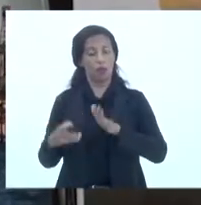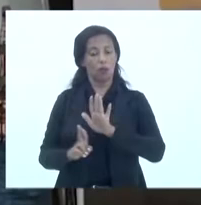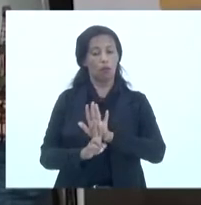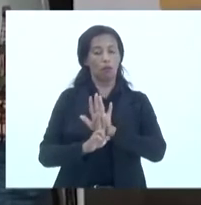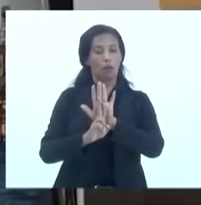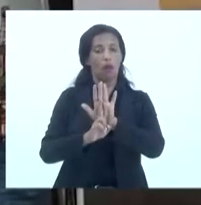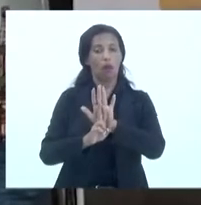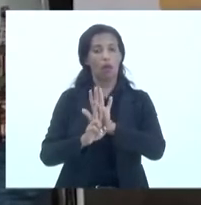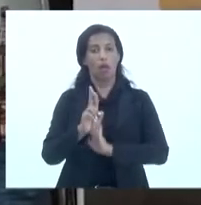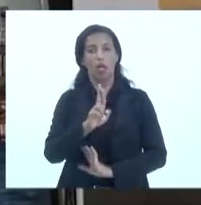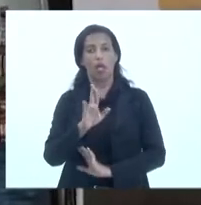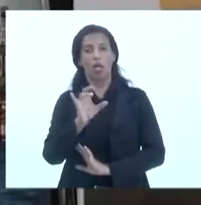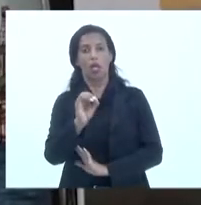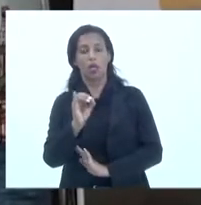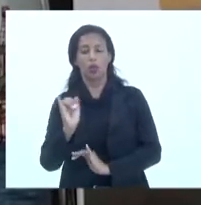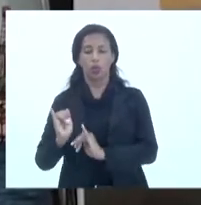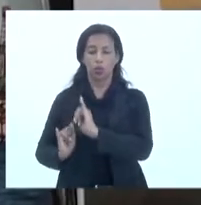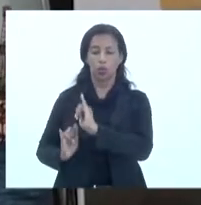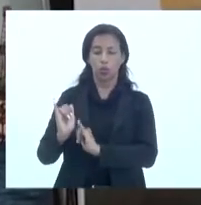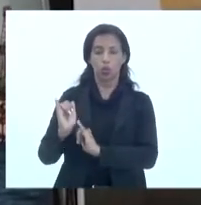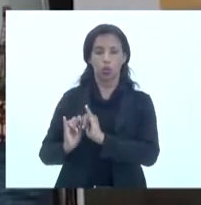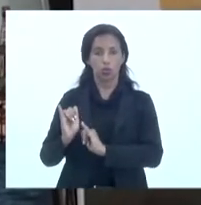Indústria, uma entidade